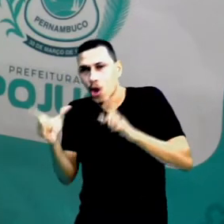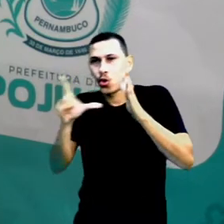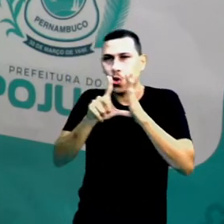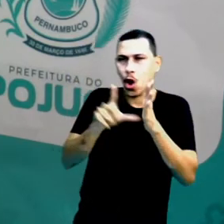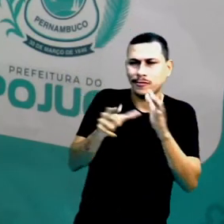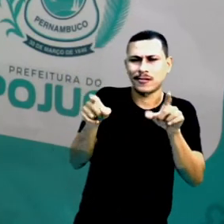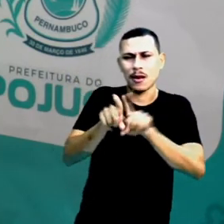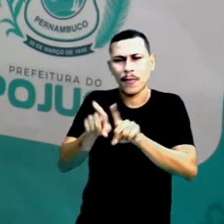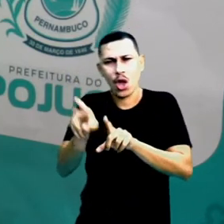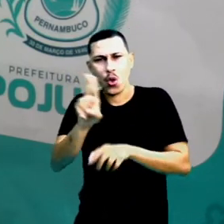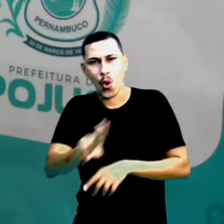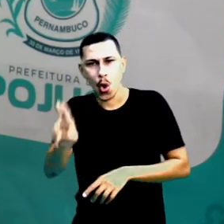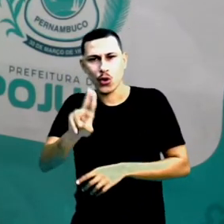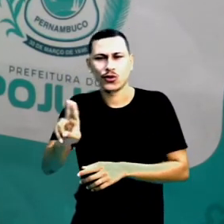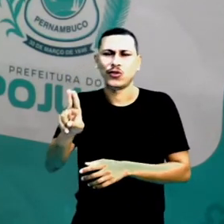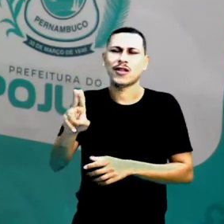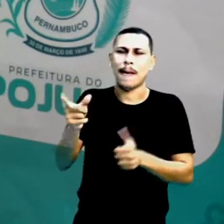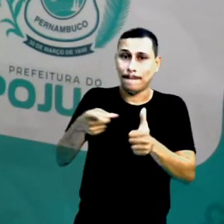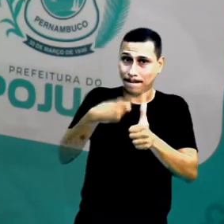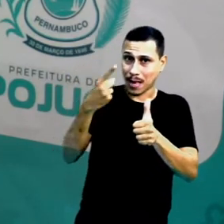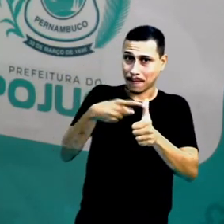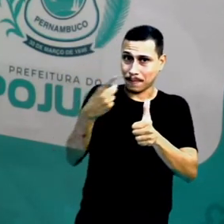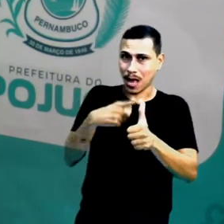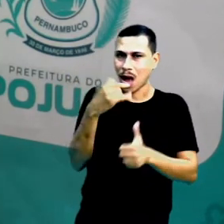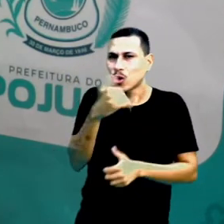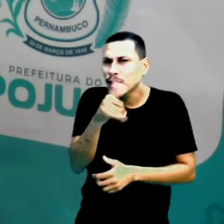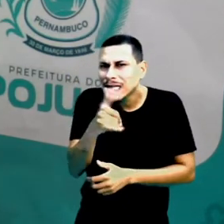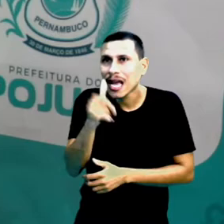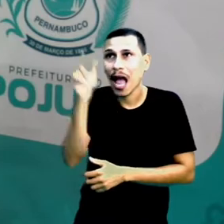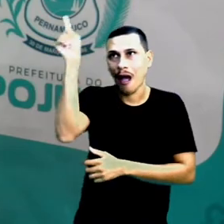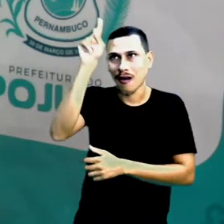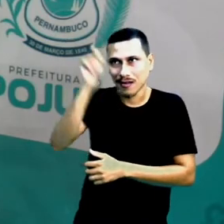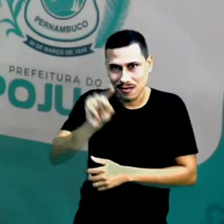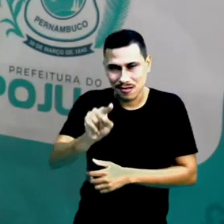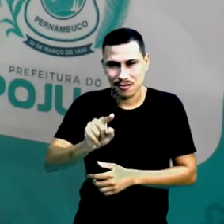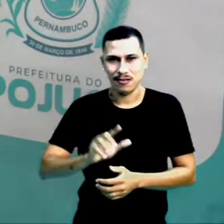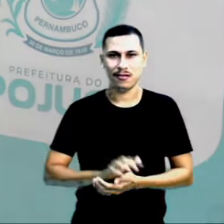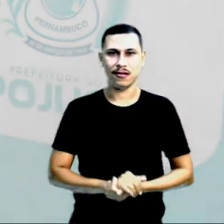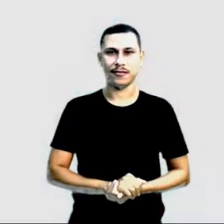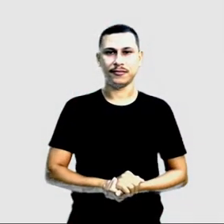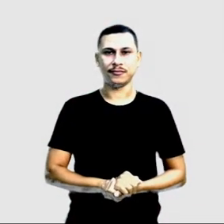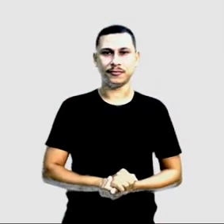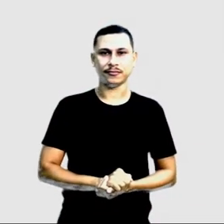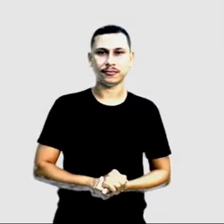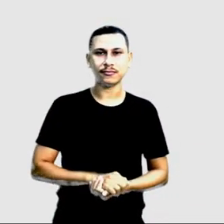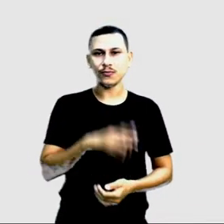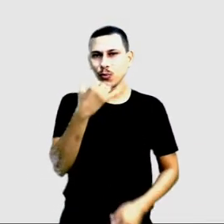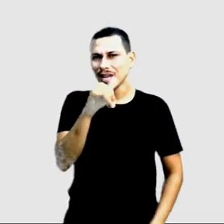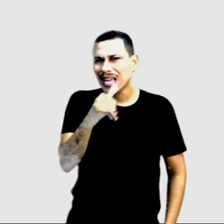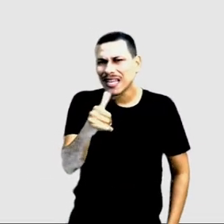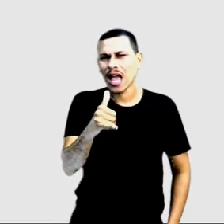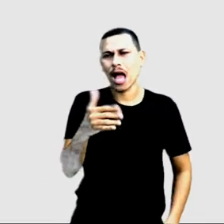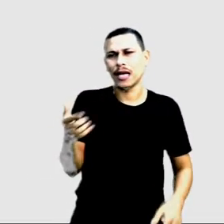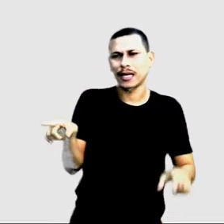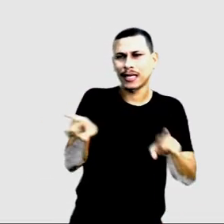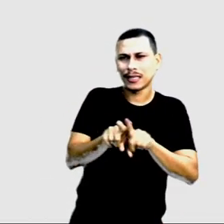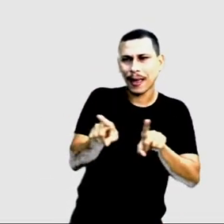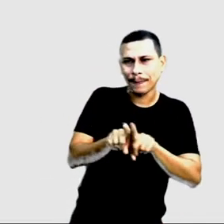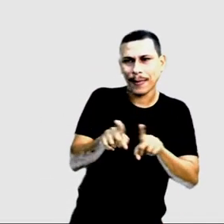alguns estabelecimentos, a principal fonte de energia é a energia elétrica. Essa energia dos eletrônicos